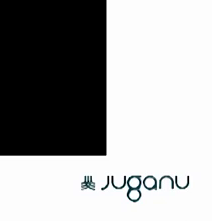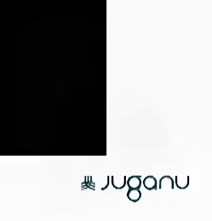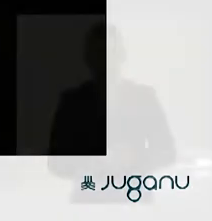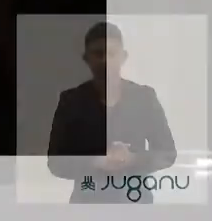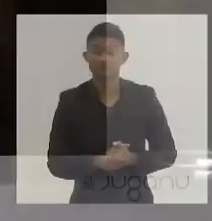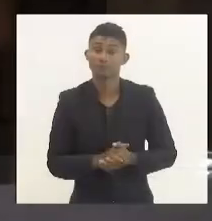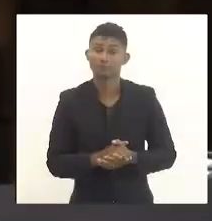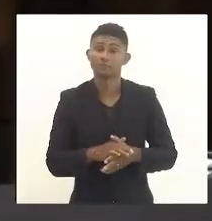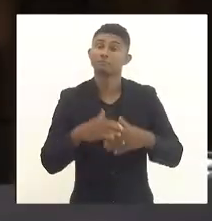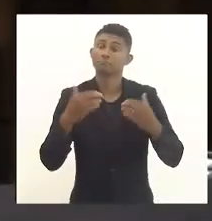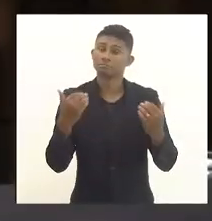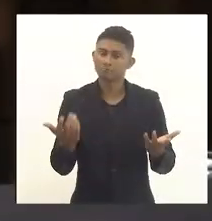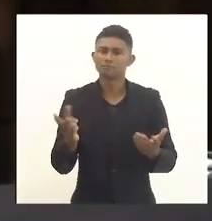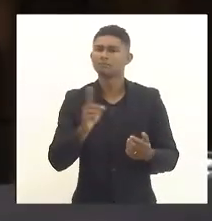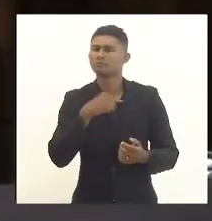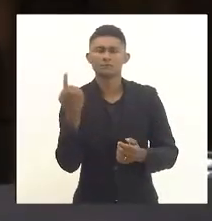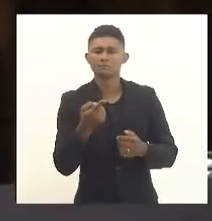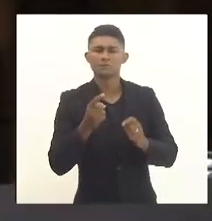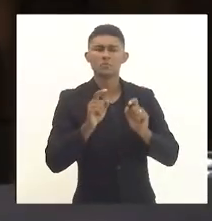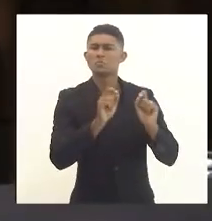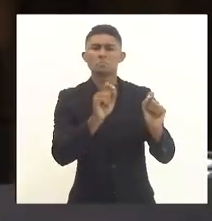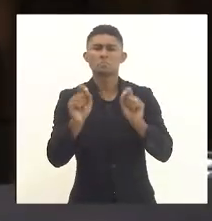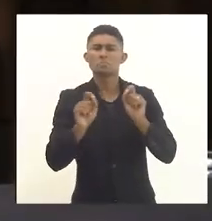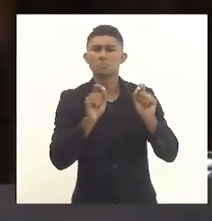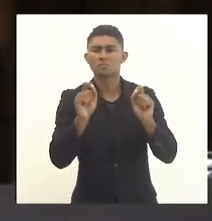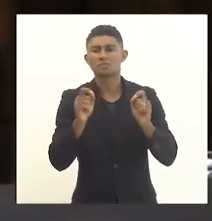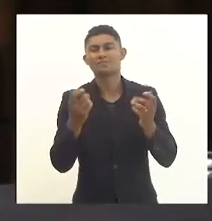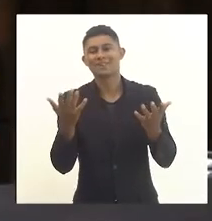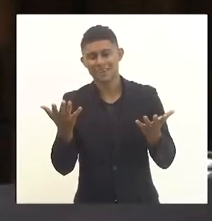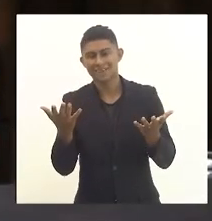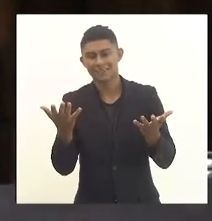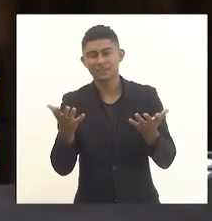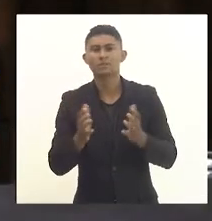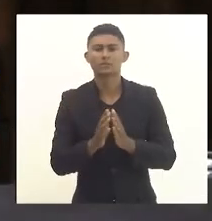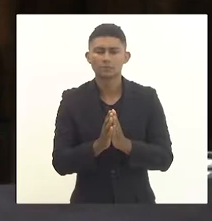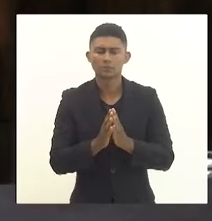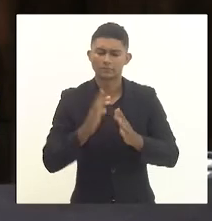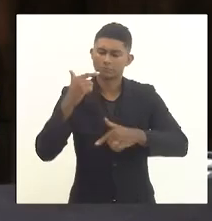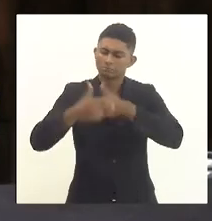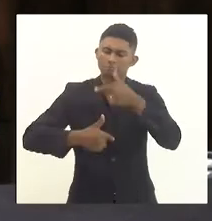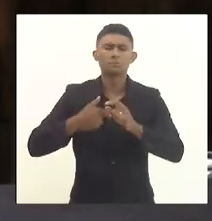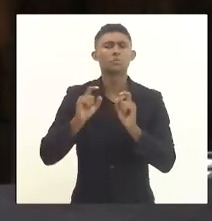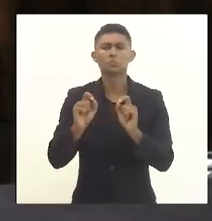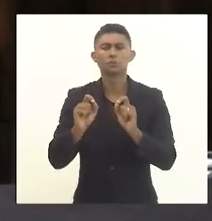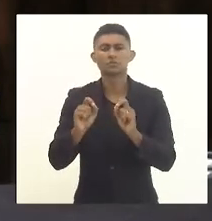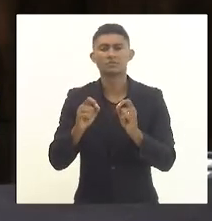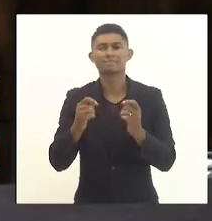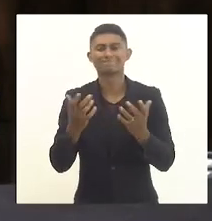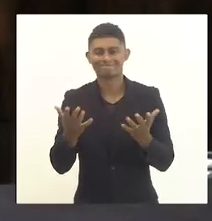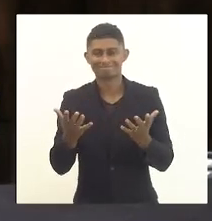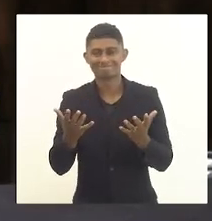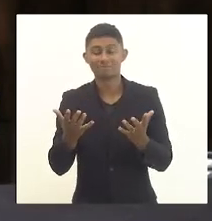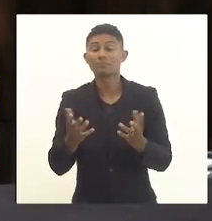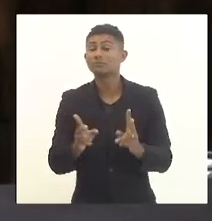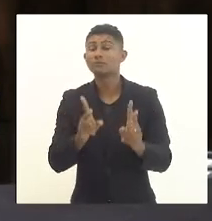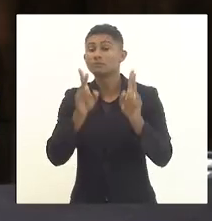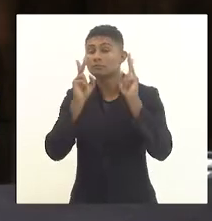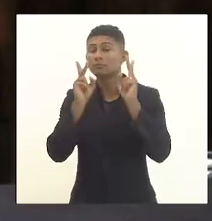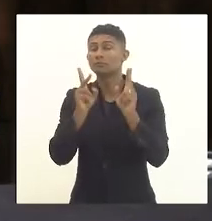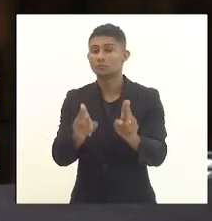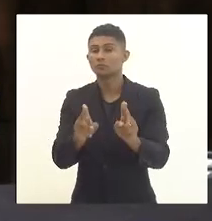Bom, basicamente o que a gente faz, se puder trocar o slide, é basicamente o que aconteceu com